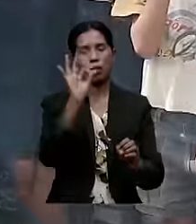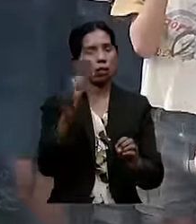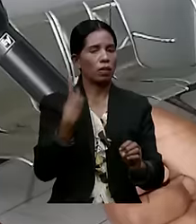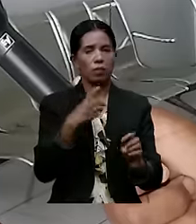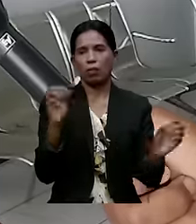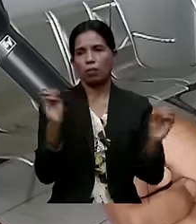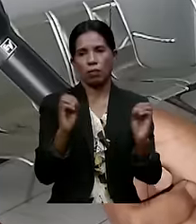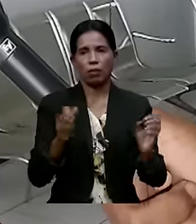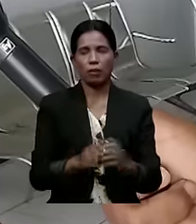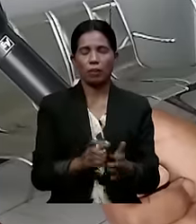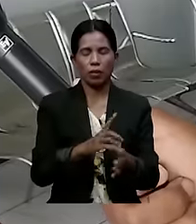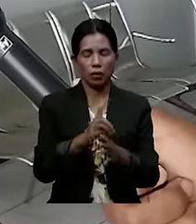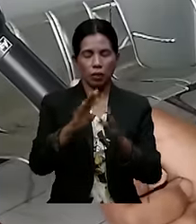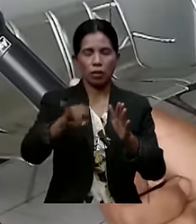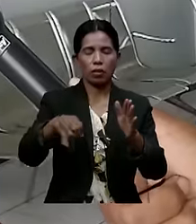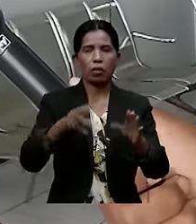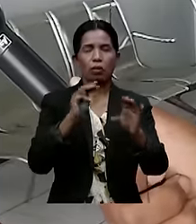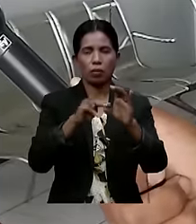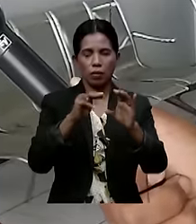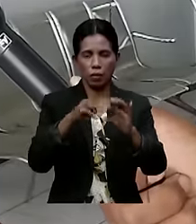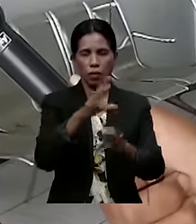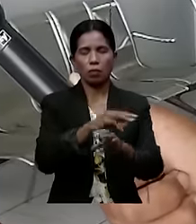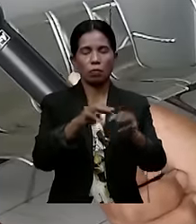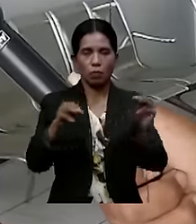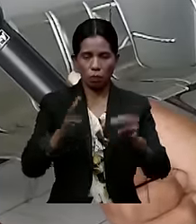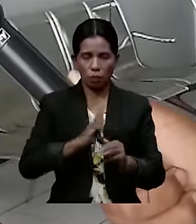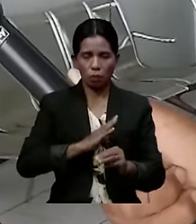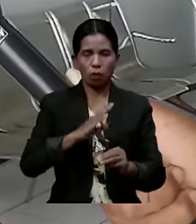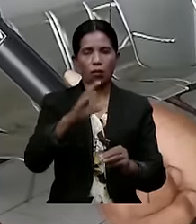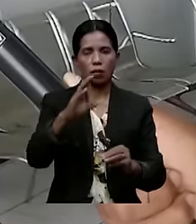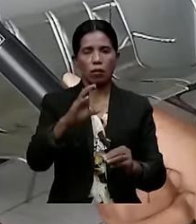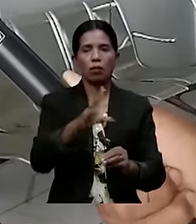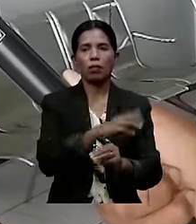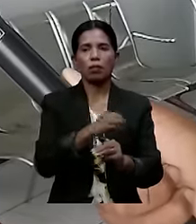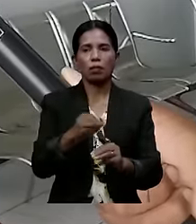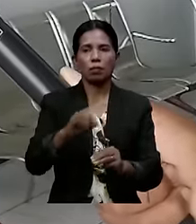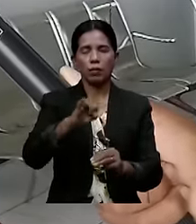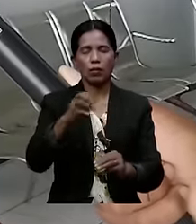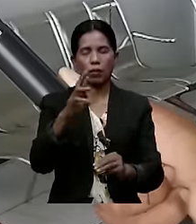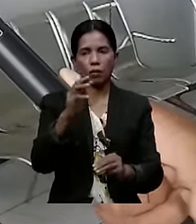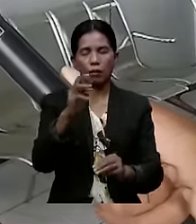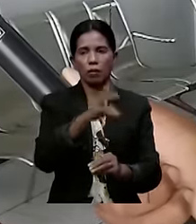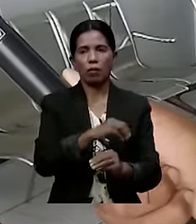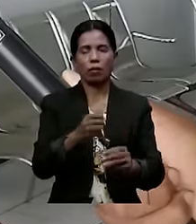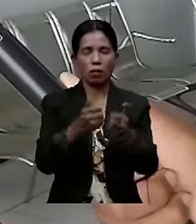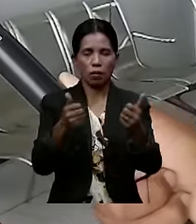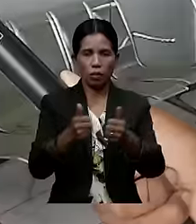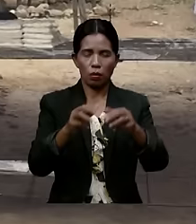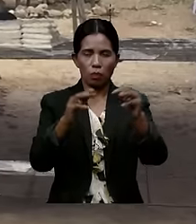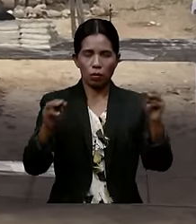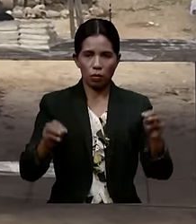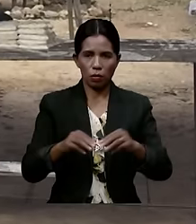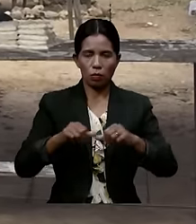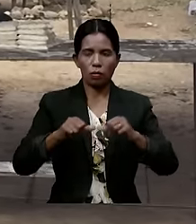Atamba preocupação, né, diretor de gestão mercado no turismo município Baucau, Jerônimo Freitas Ateten, parte autoridade município,